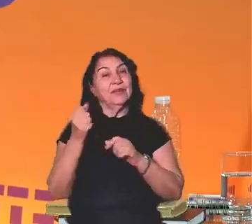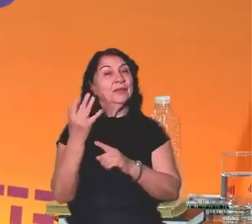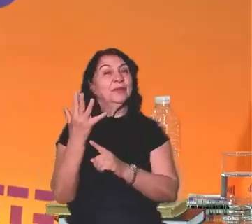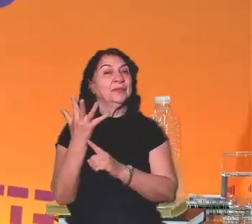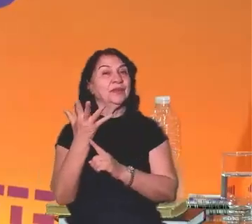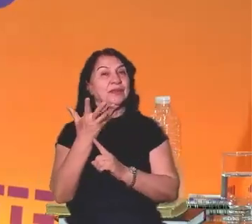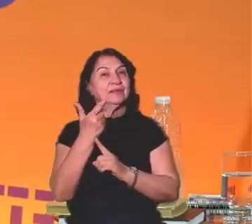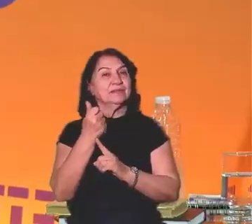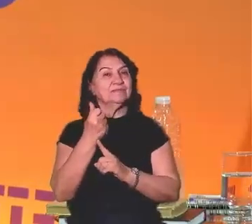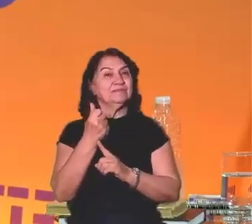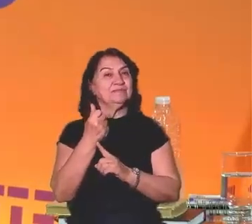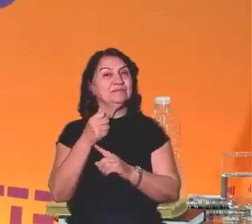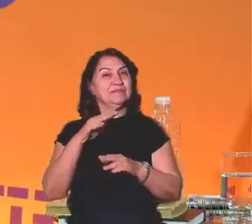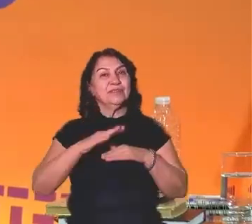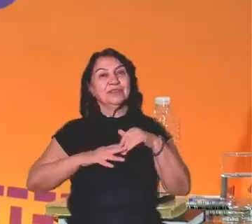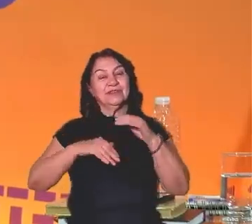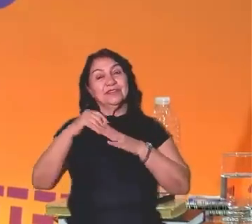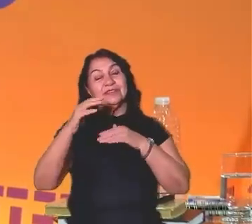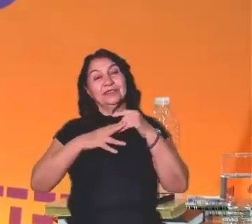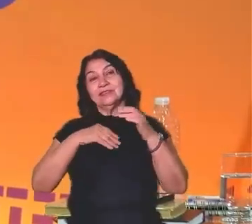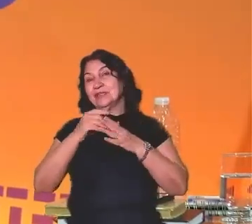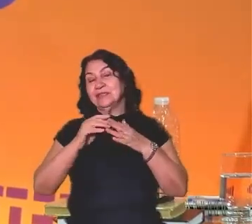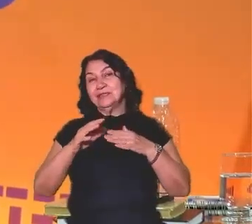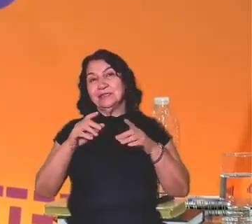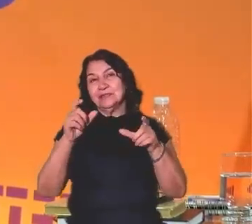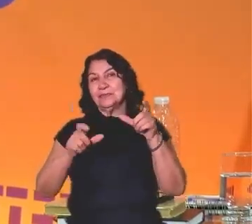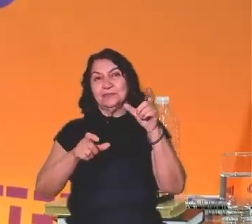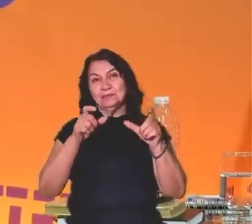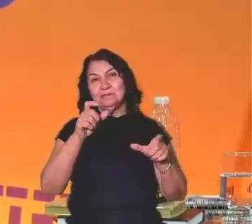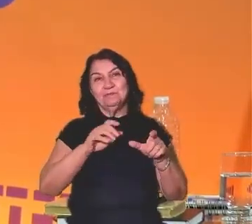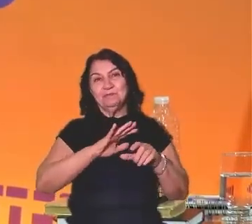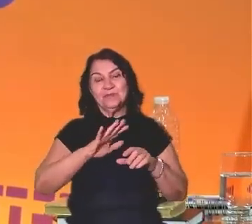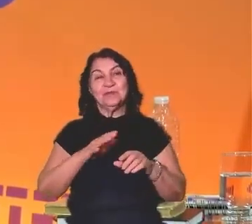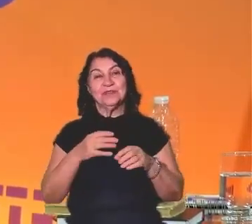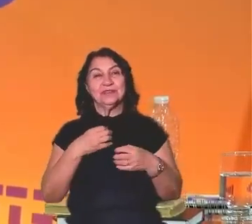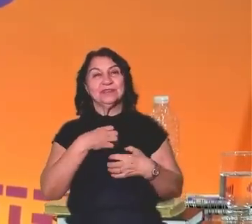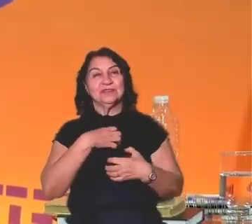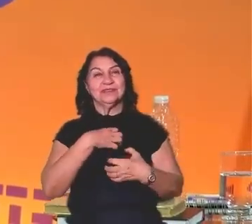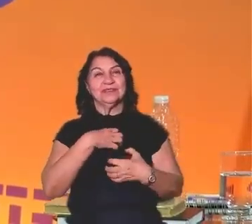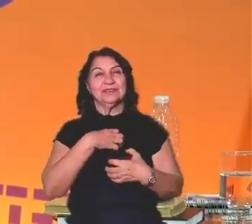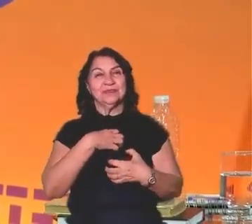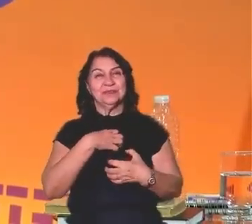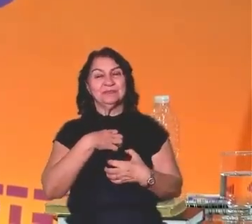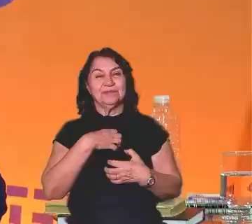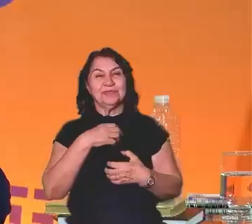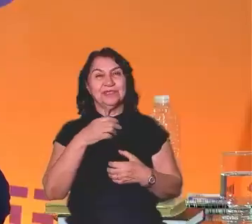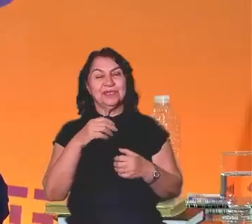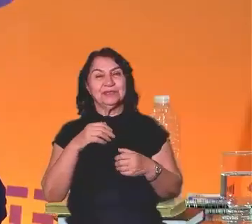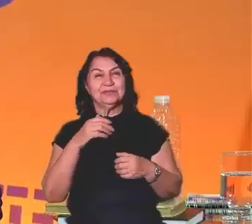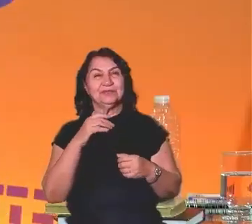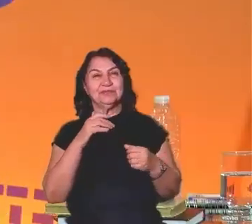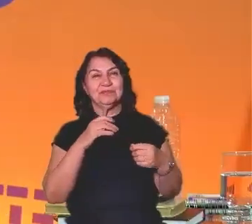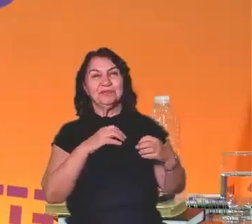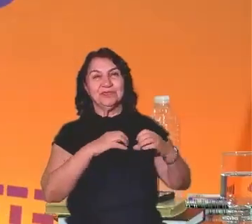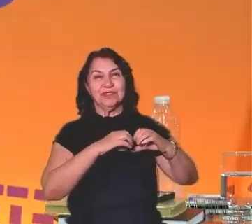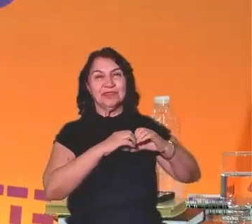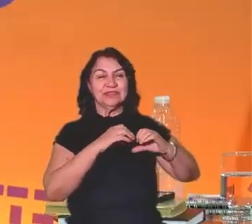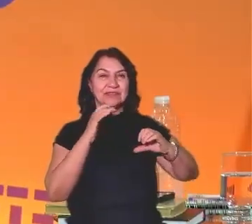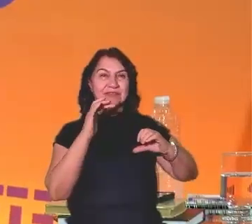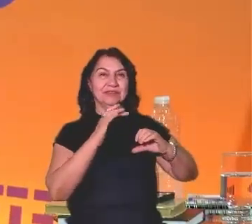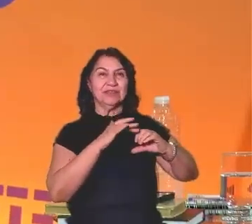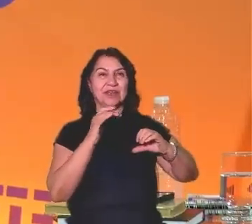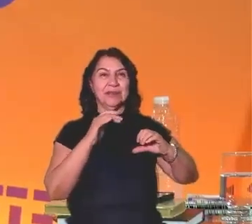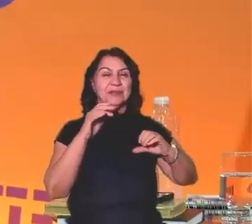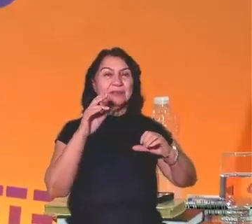artistas. A gente não quer buscar profissionalizar ninguém na escola. A gente quer sensibilizar pela música, pela dança, pelo teatro, pelas